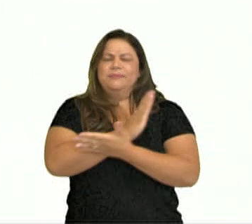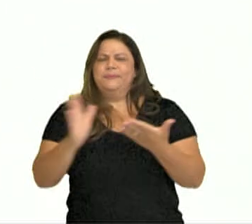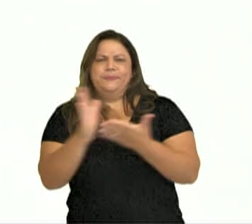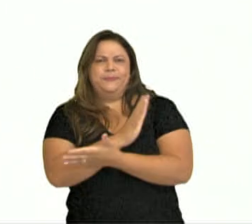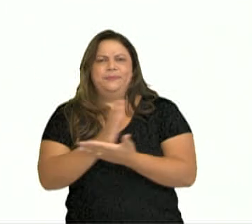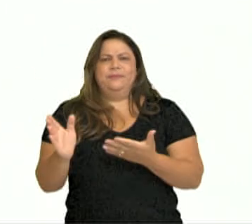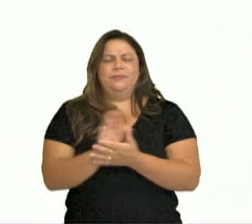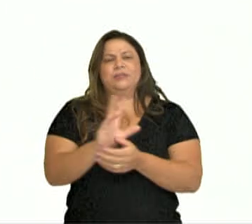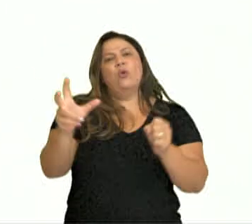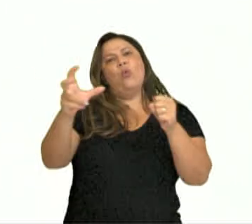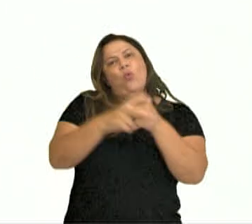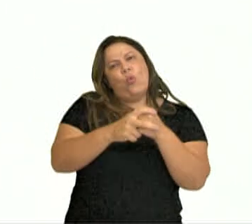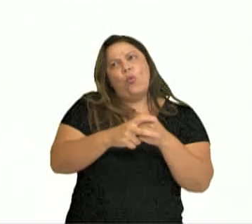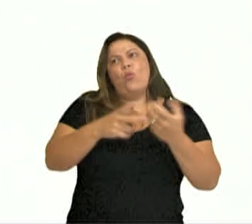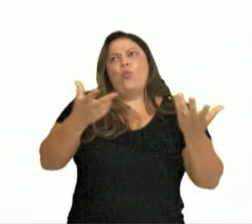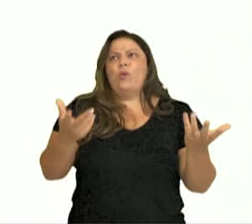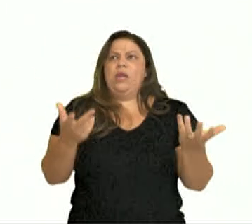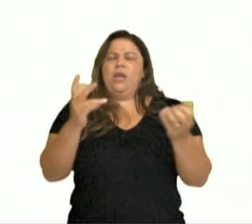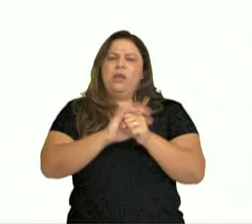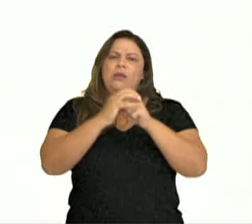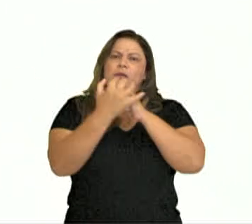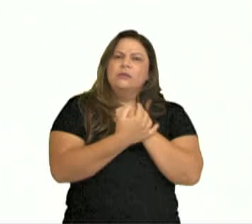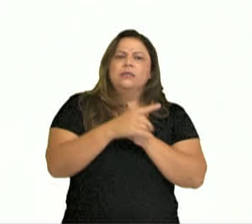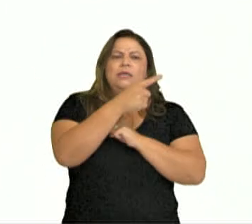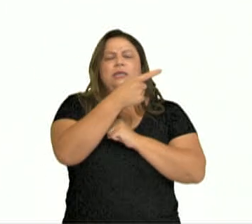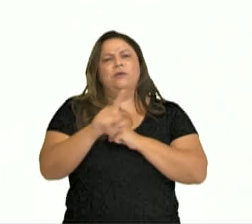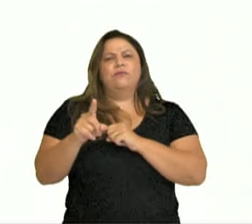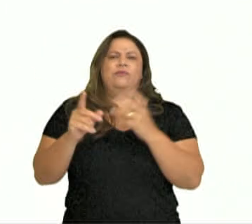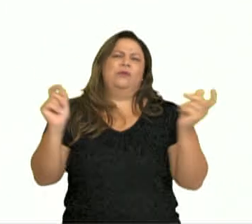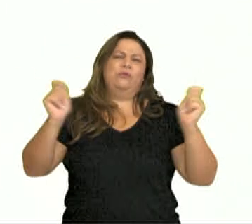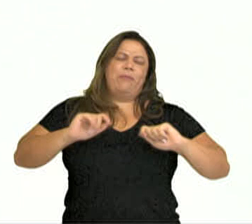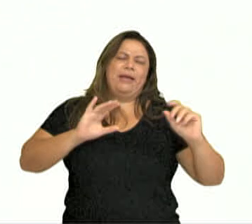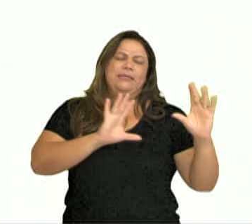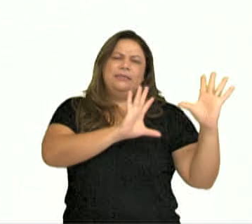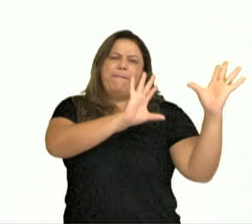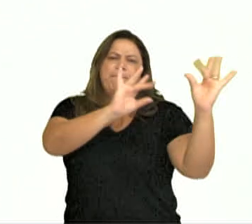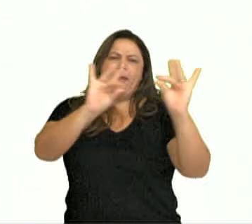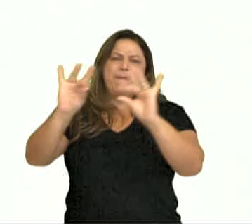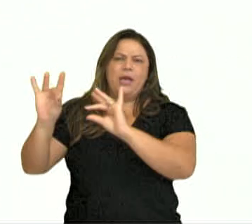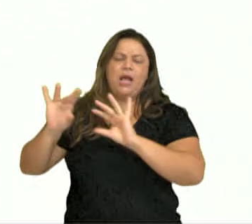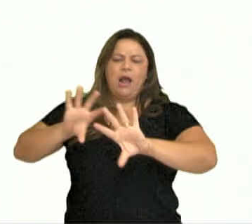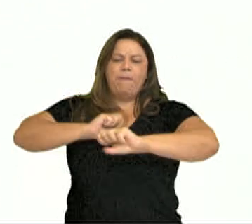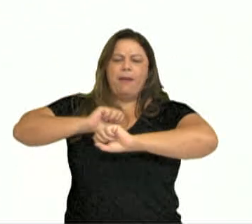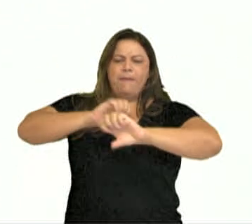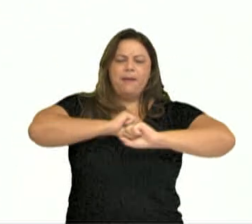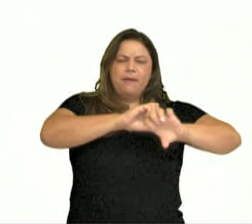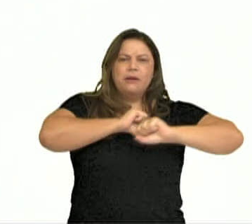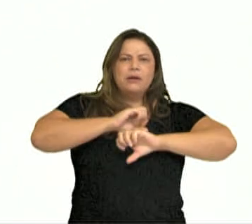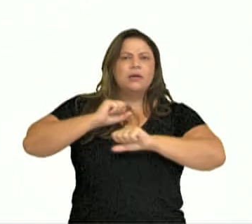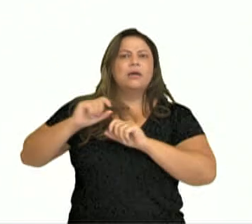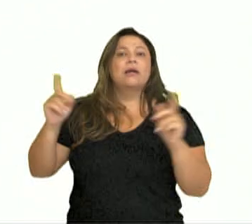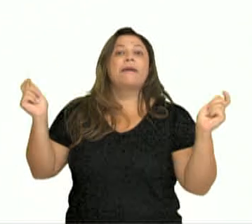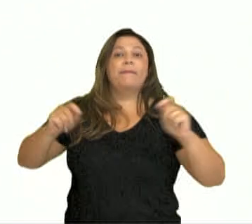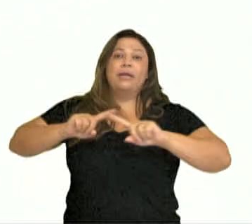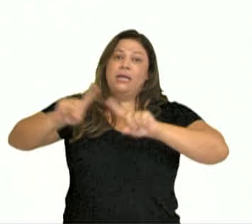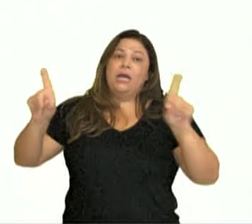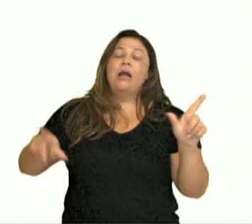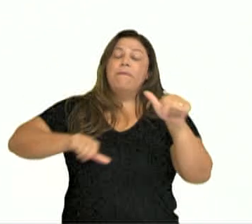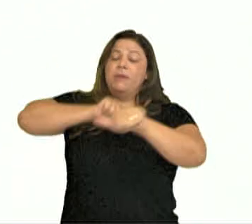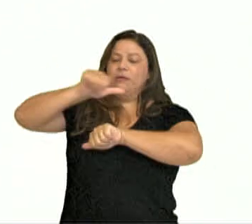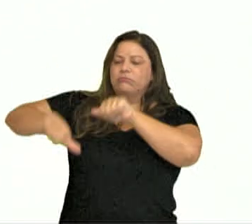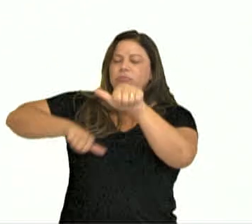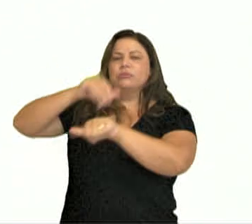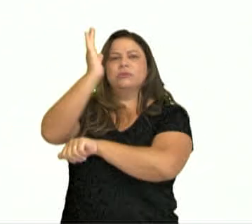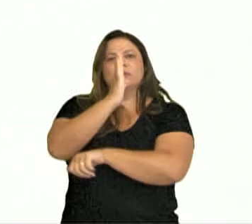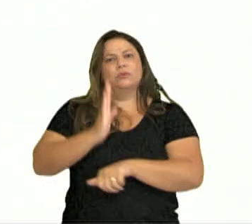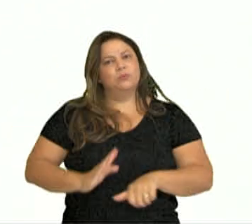mais letal, o vírus não se torna mais contagiante, não contagia mais pessoas. No caso dessa versão, dessa mutação no